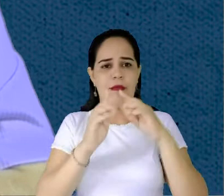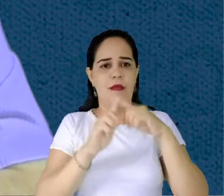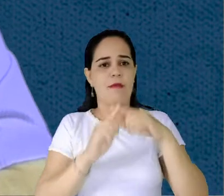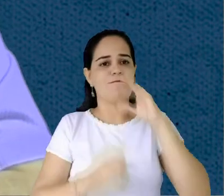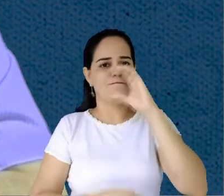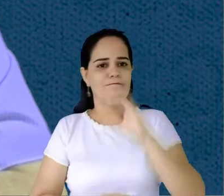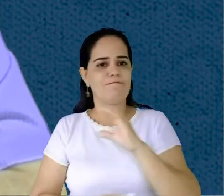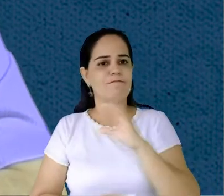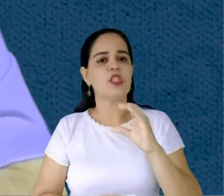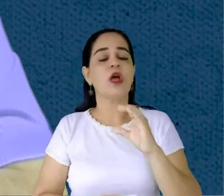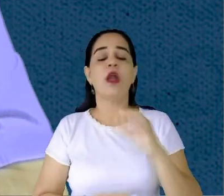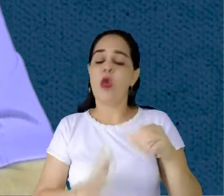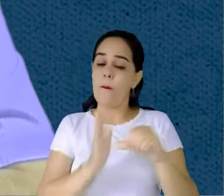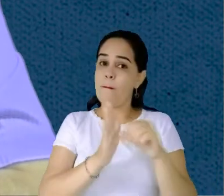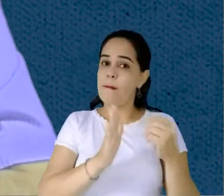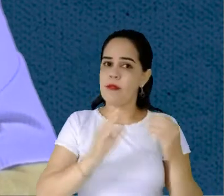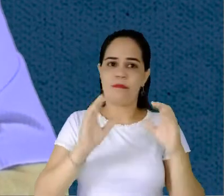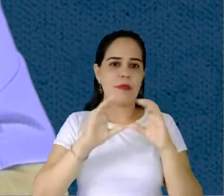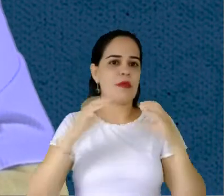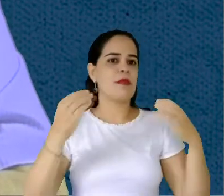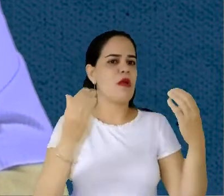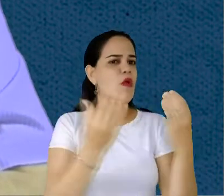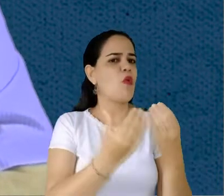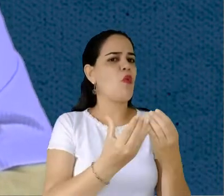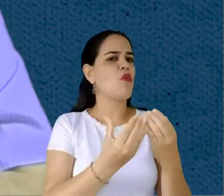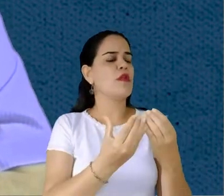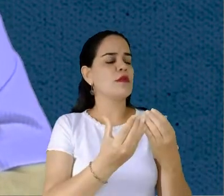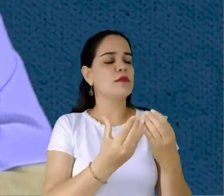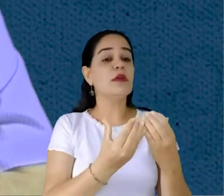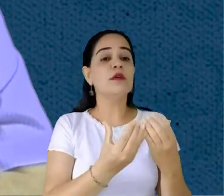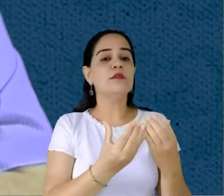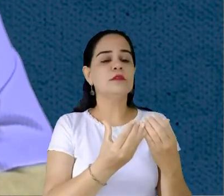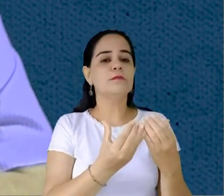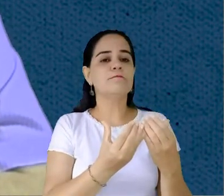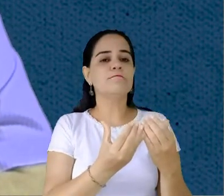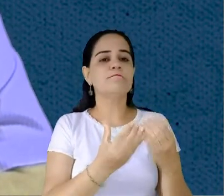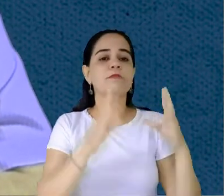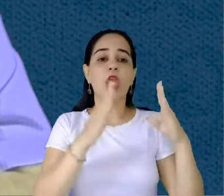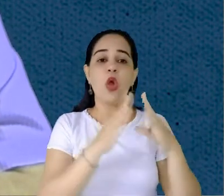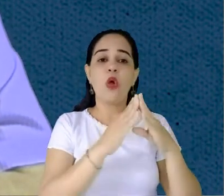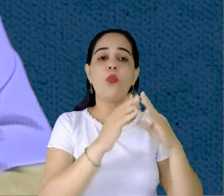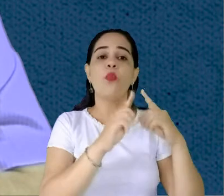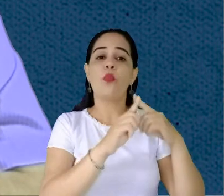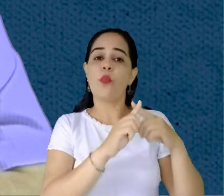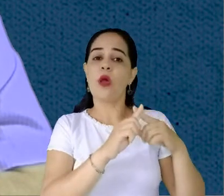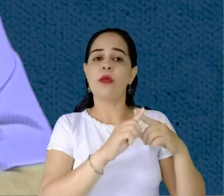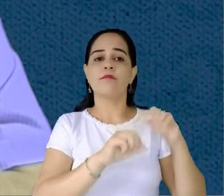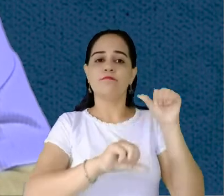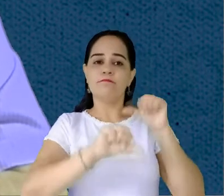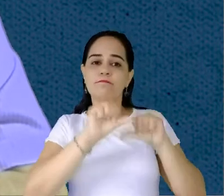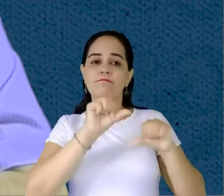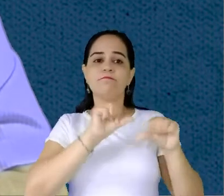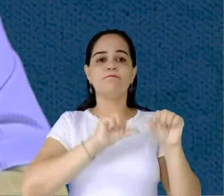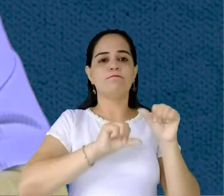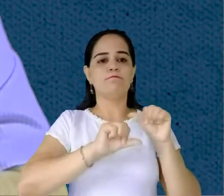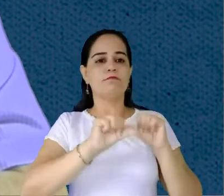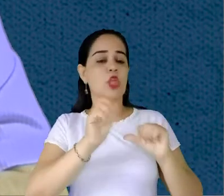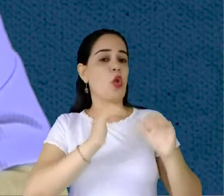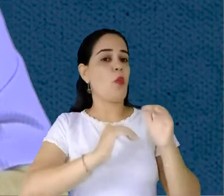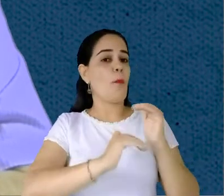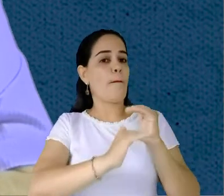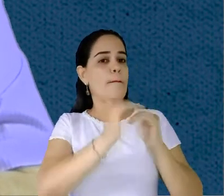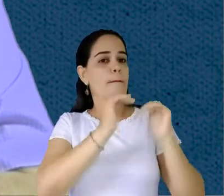Mas a igreja, como a primeira comunidade, ou as primeiras comunidades, ela foi